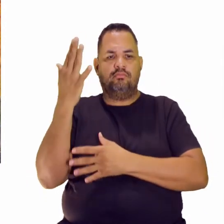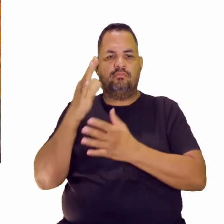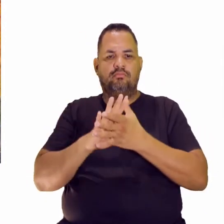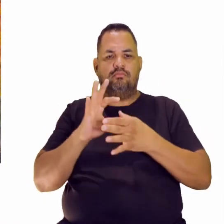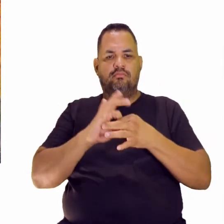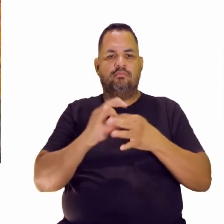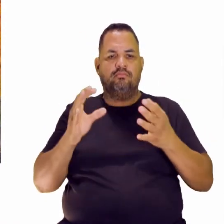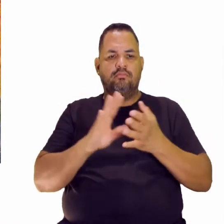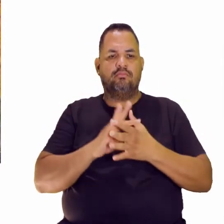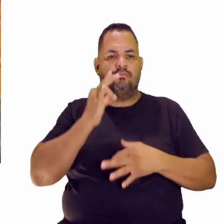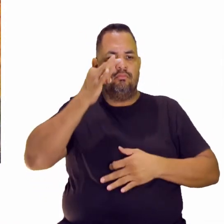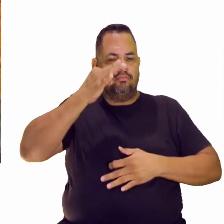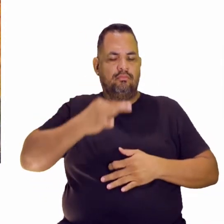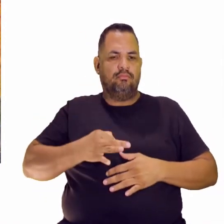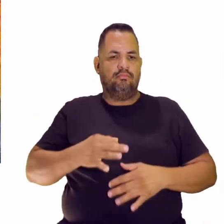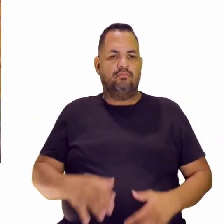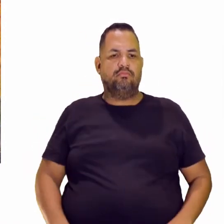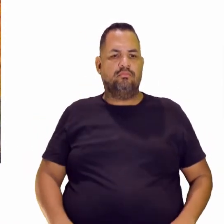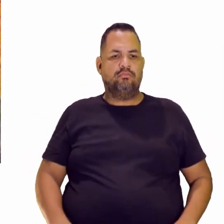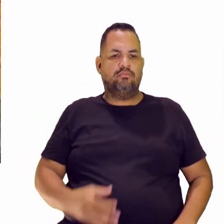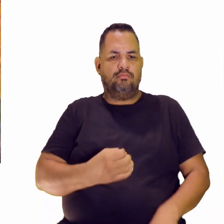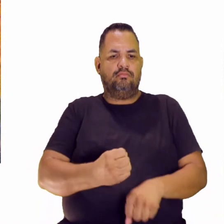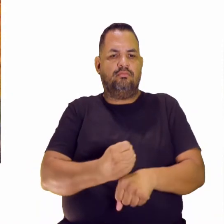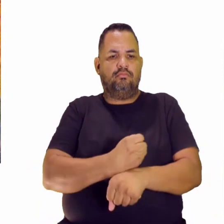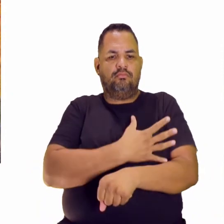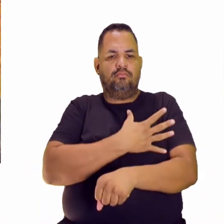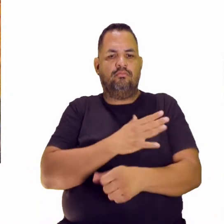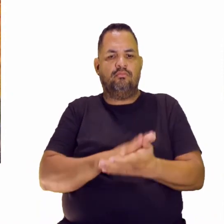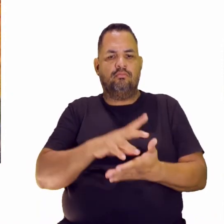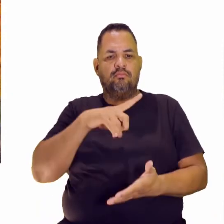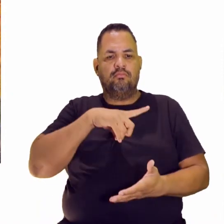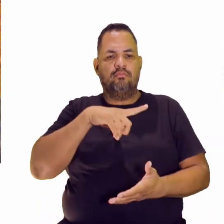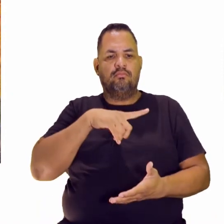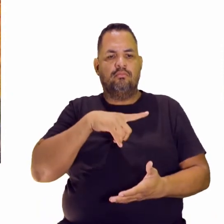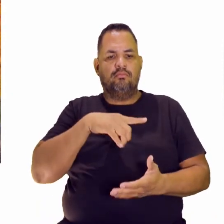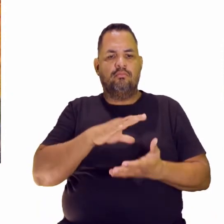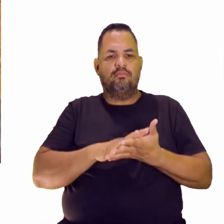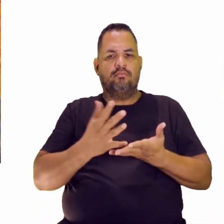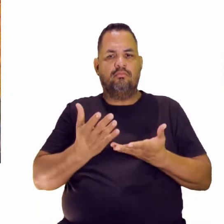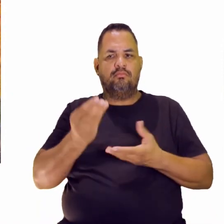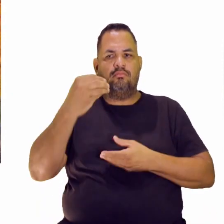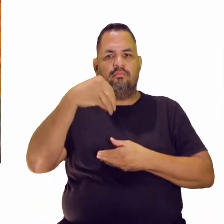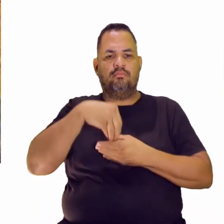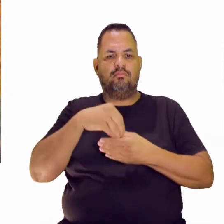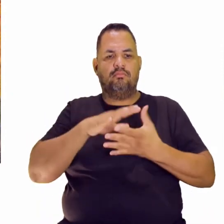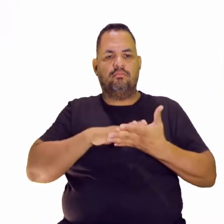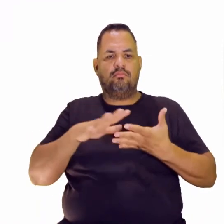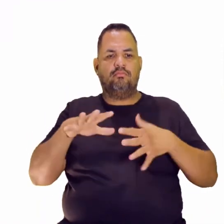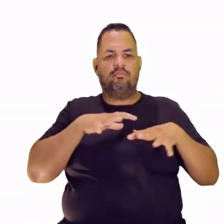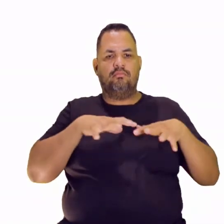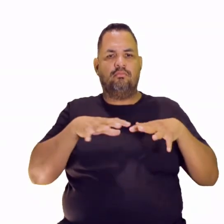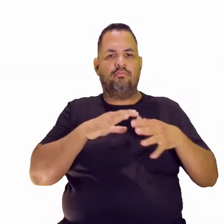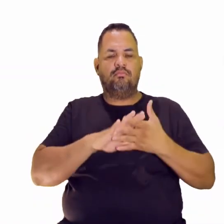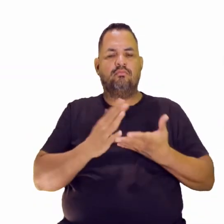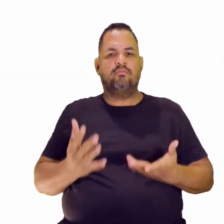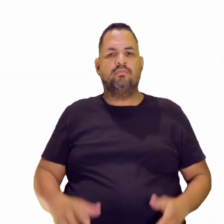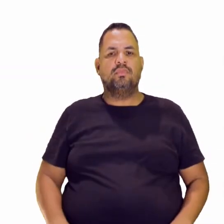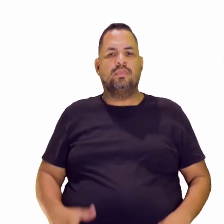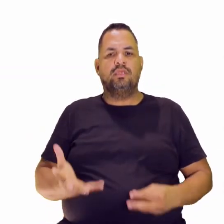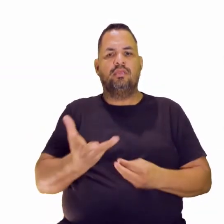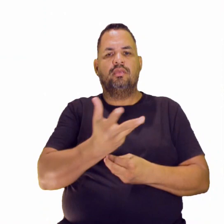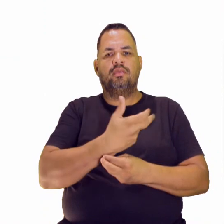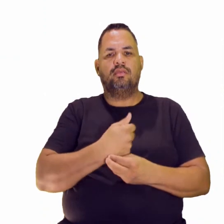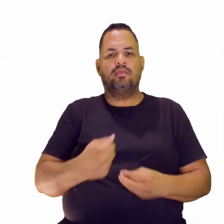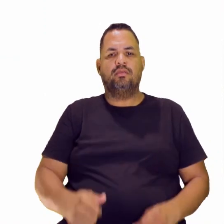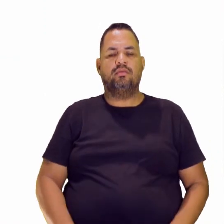com independência da fidelidade. As emoções passam a ter seu lugar na manifestação artística.